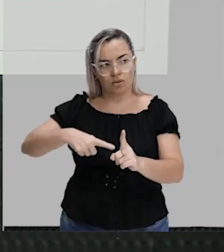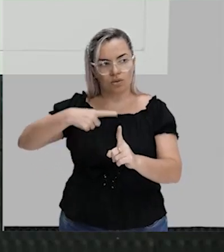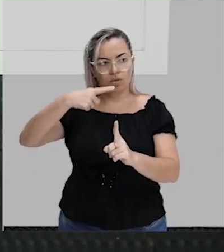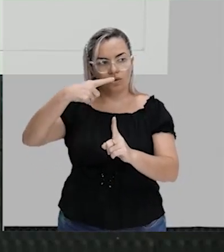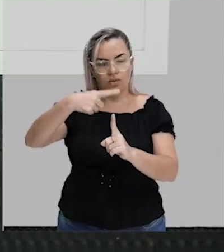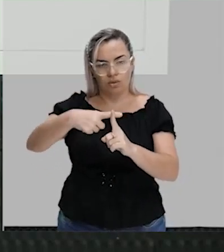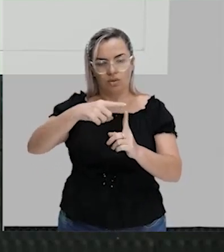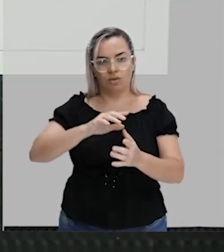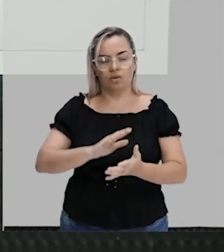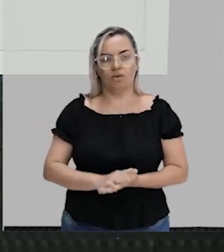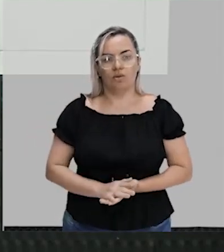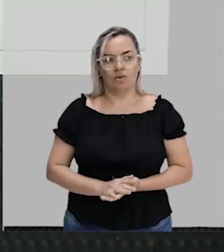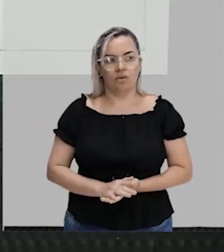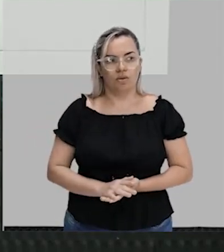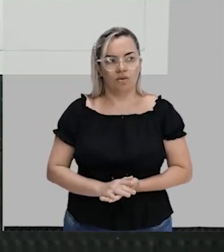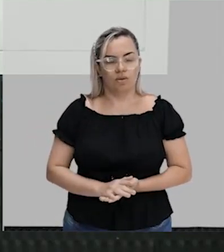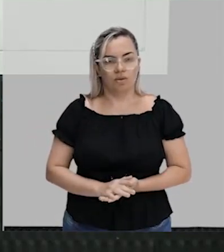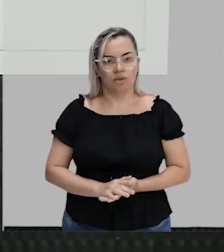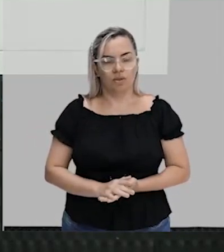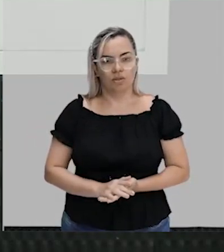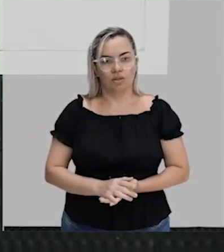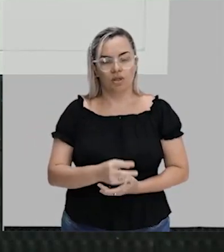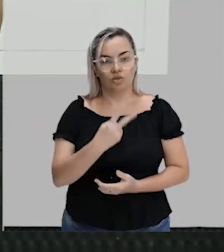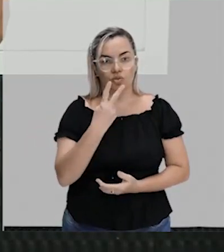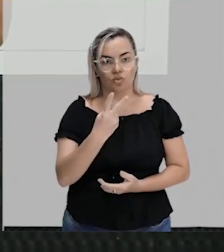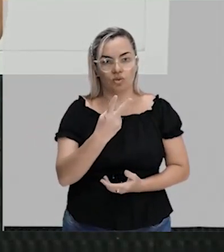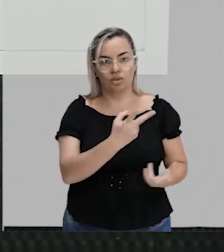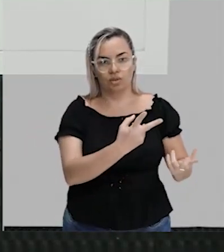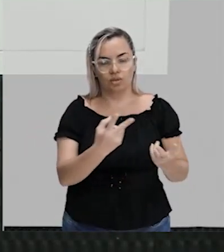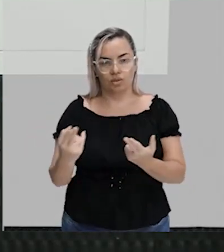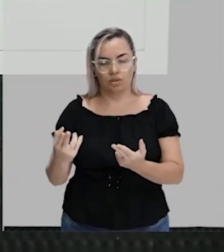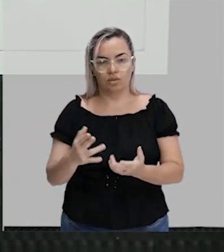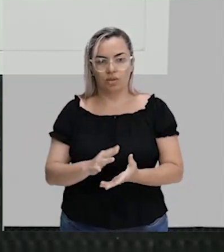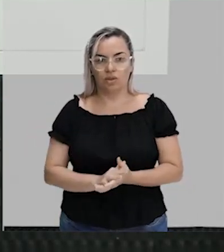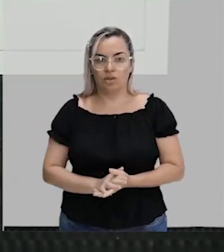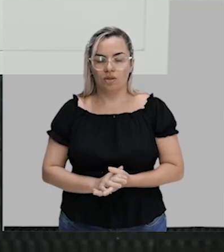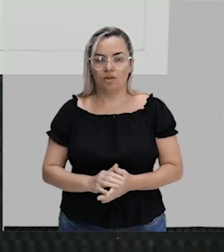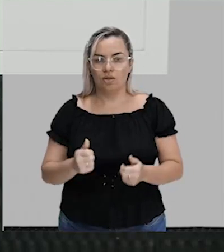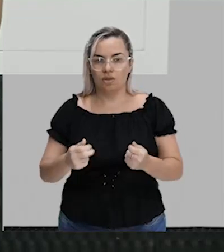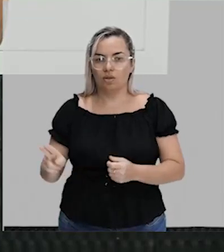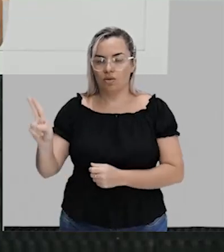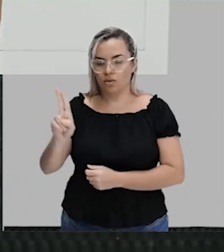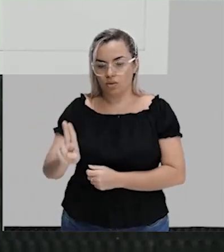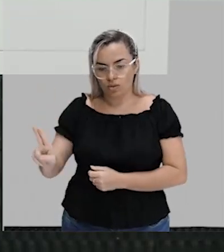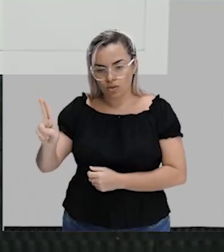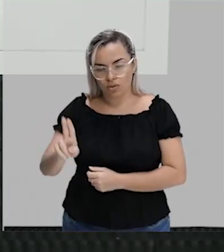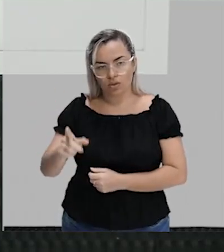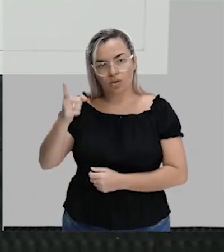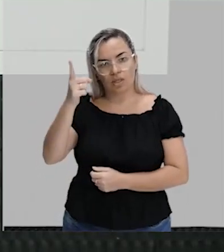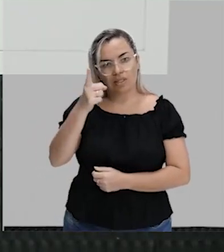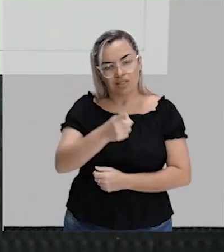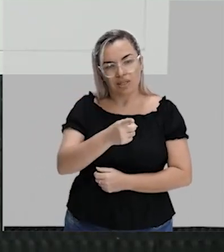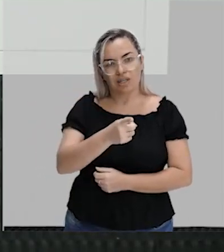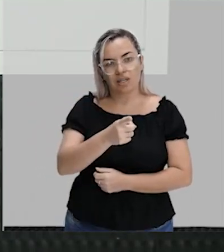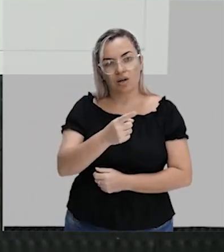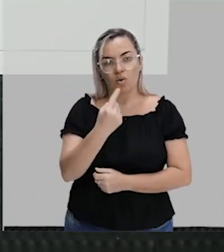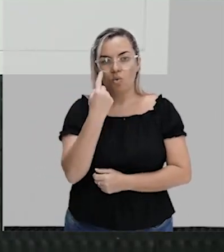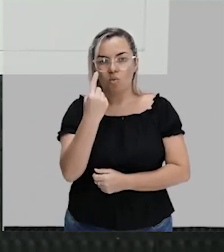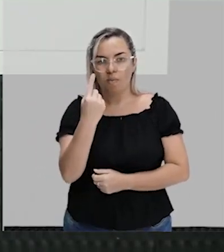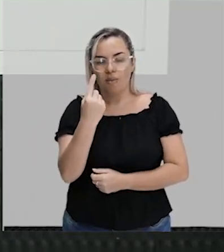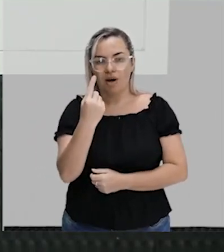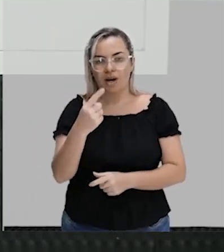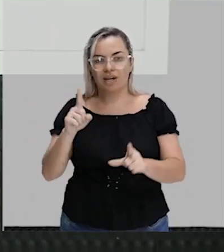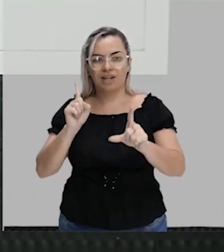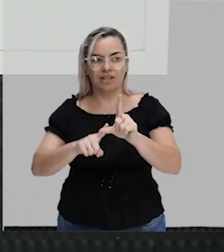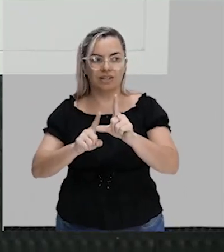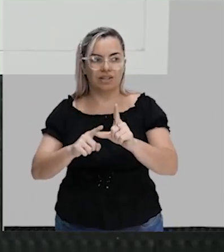soma os membros né das duas igualdades agora isso é útil se você conseguir cancelar uma letra Então nesse caso